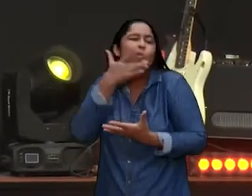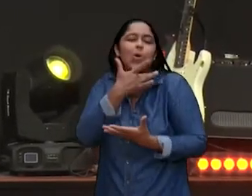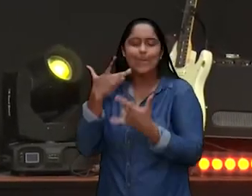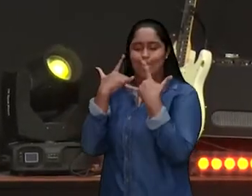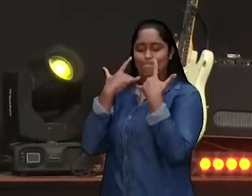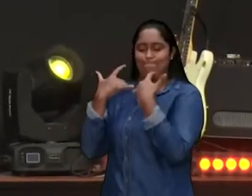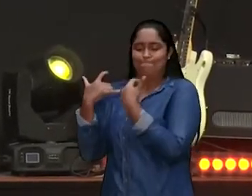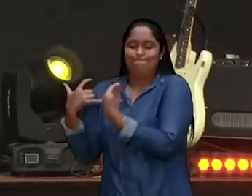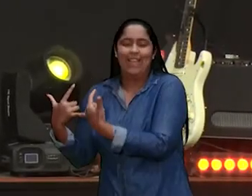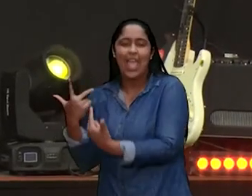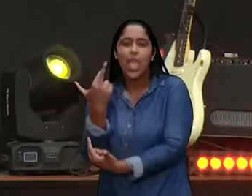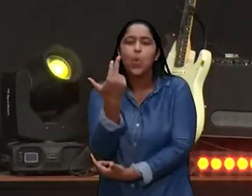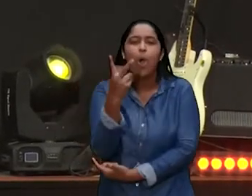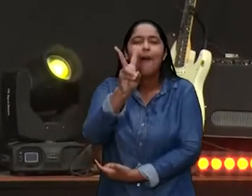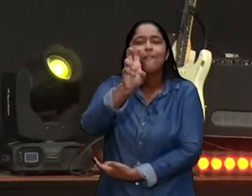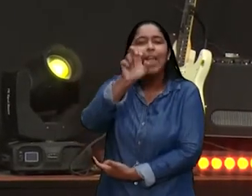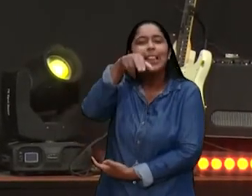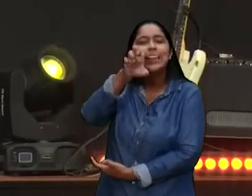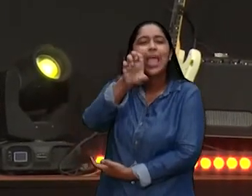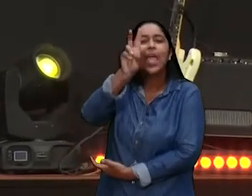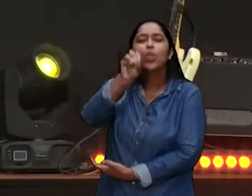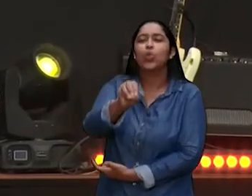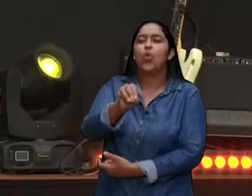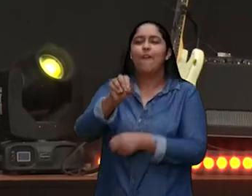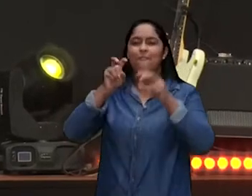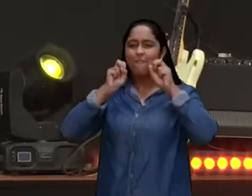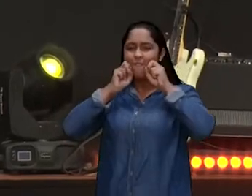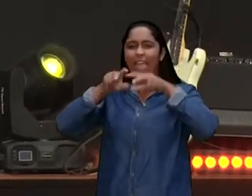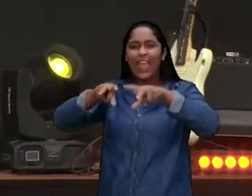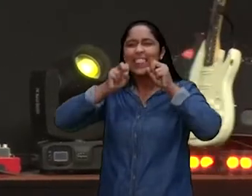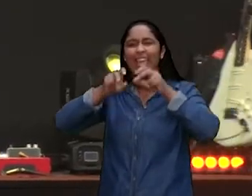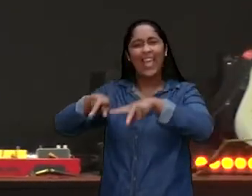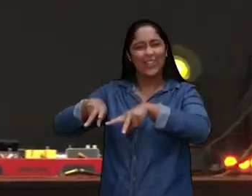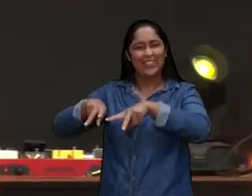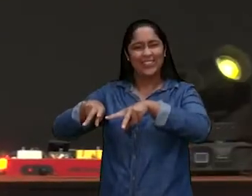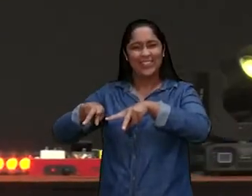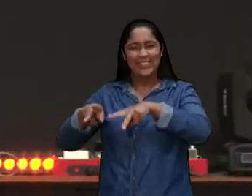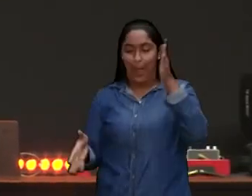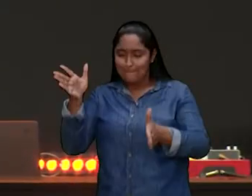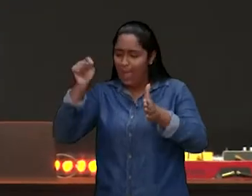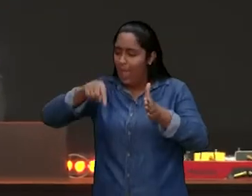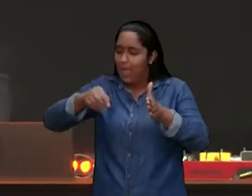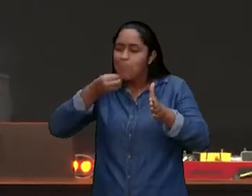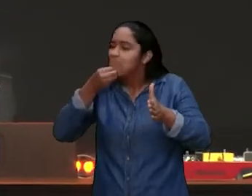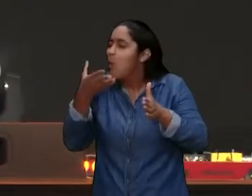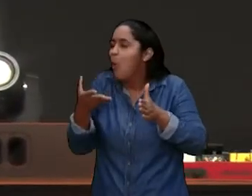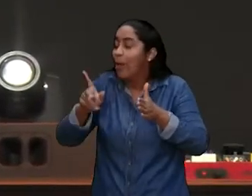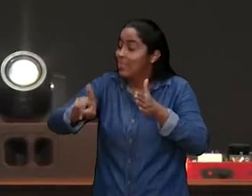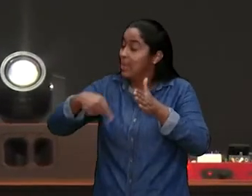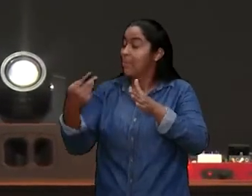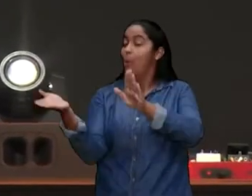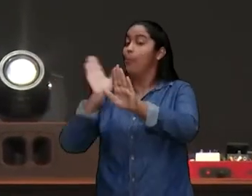gostosa que envenena mas a comida gostosa na hora é bom E em último